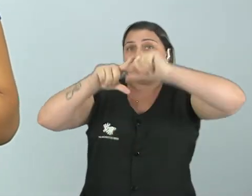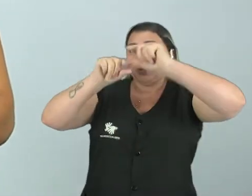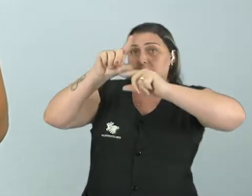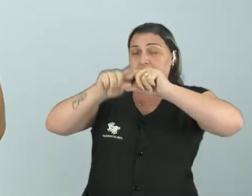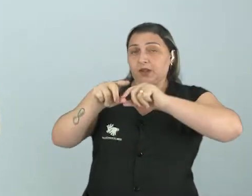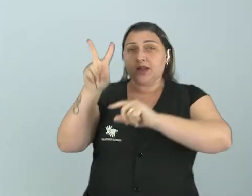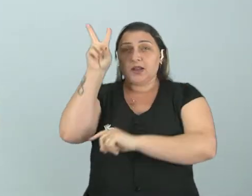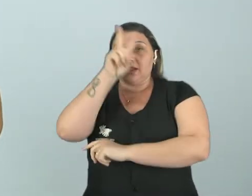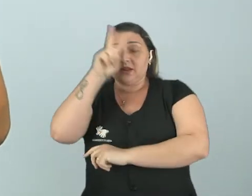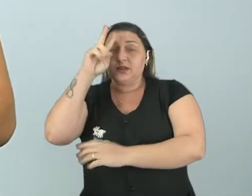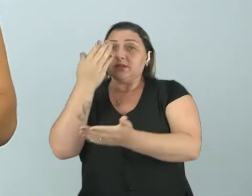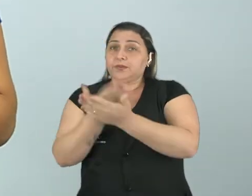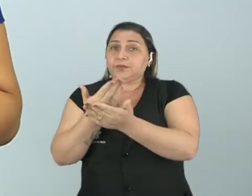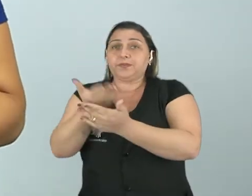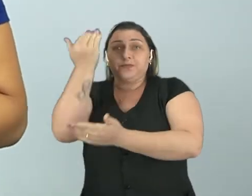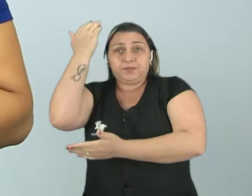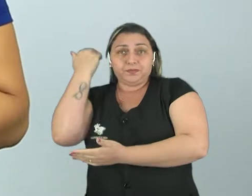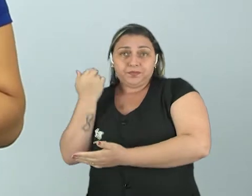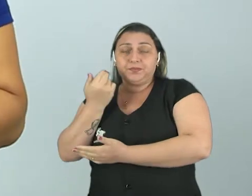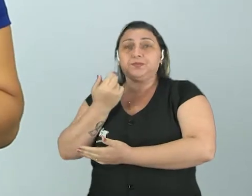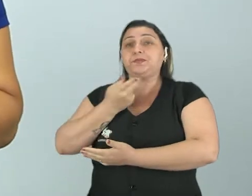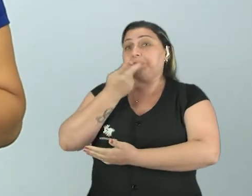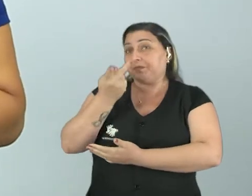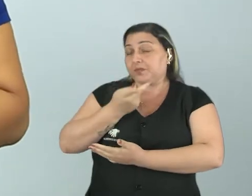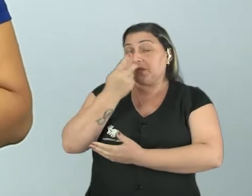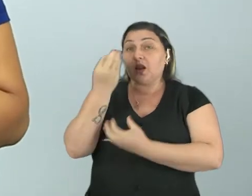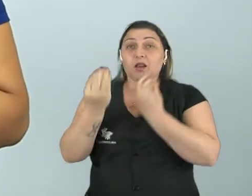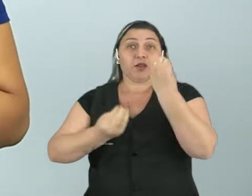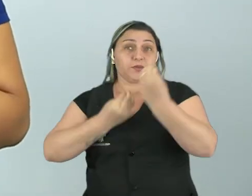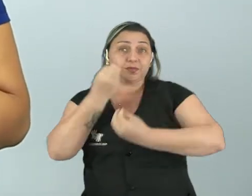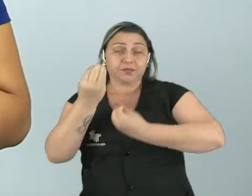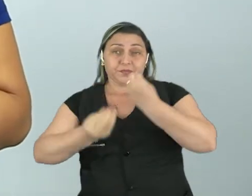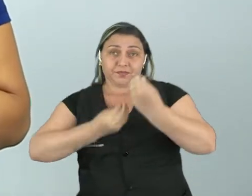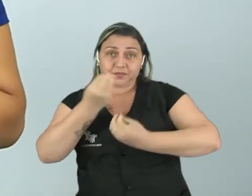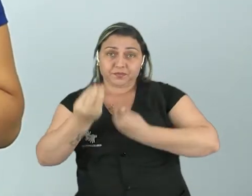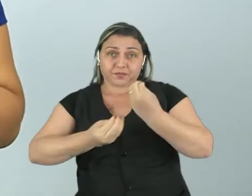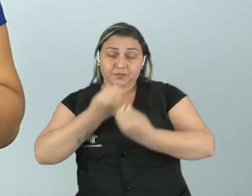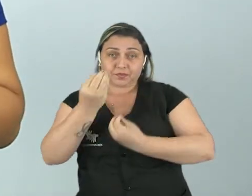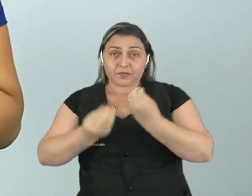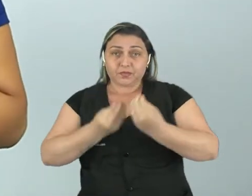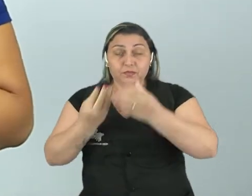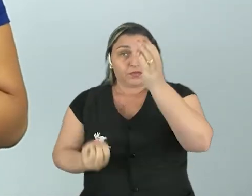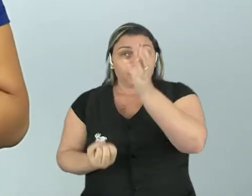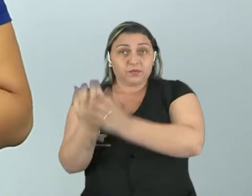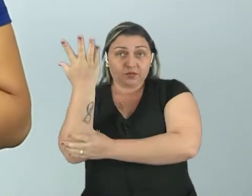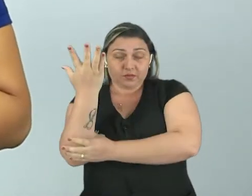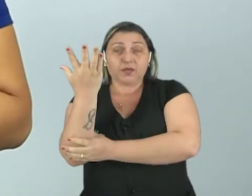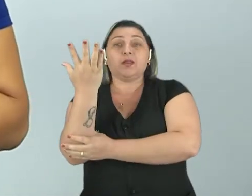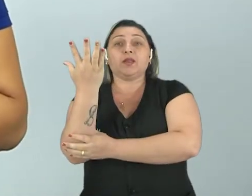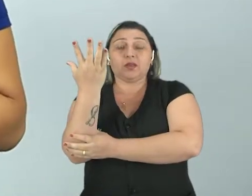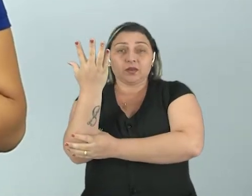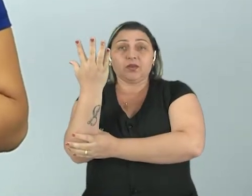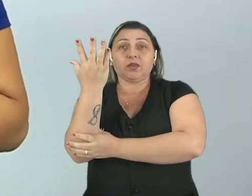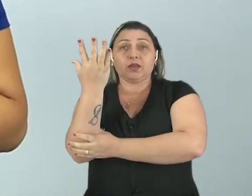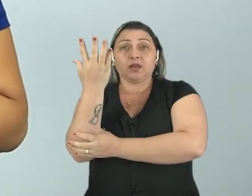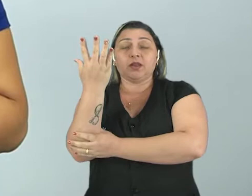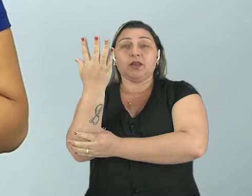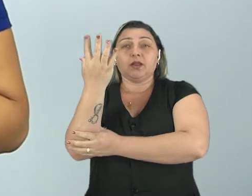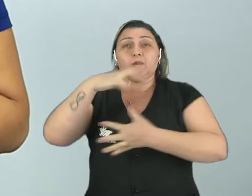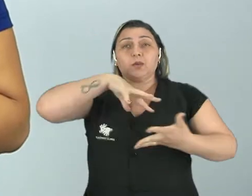Vocês se lembram que na aula passada a gente falou um pouco de como que surgiu a teoria, né, da